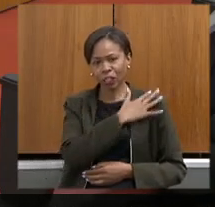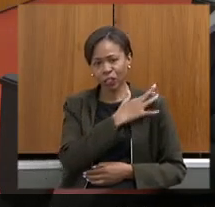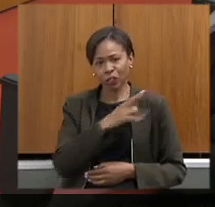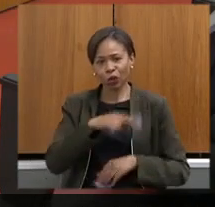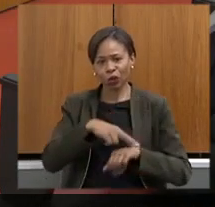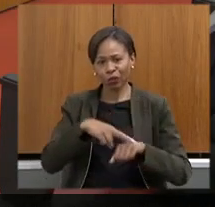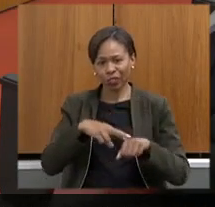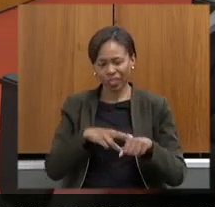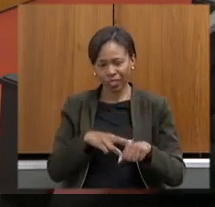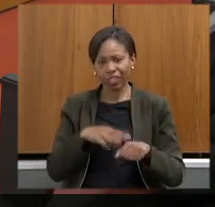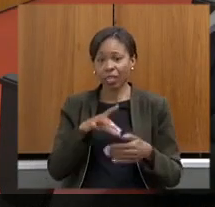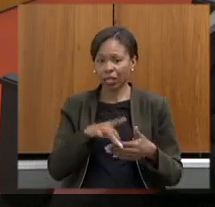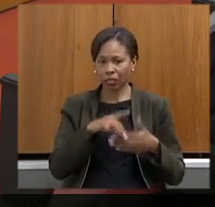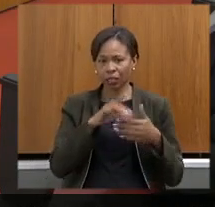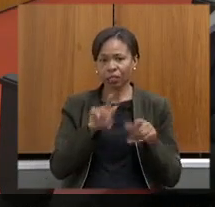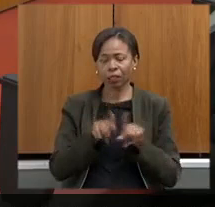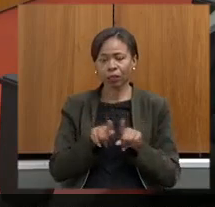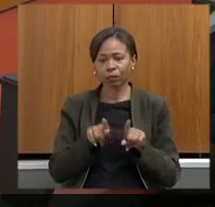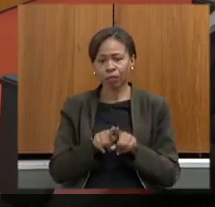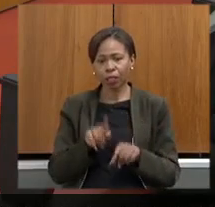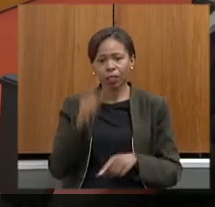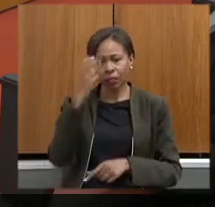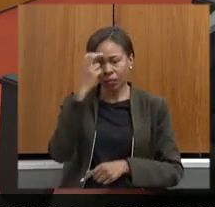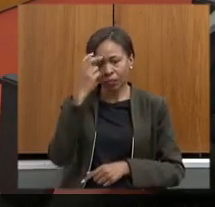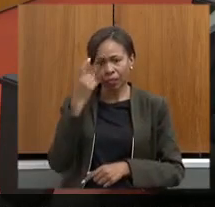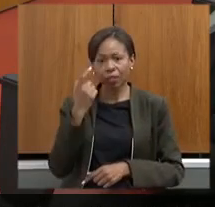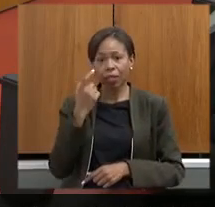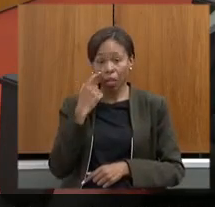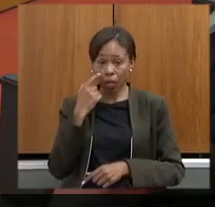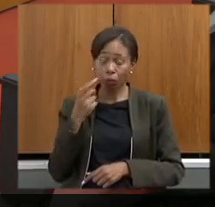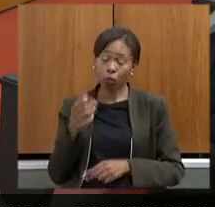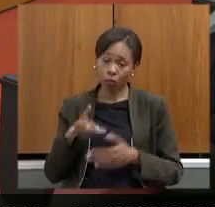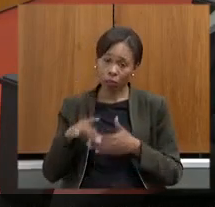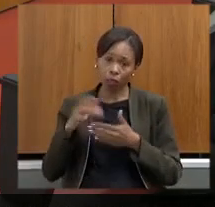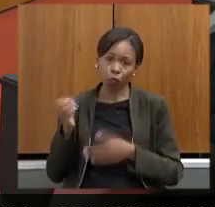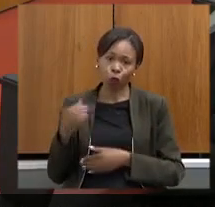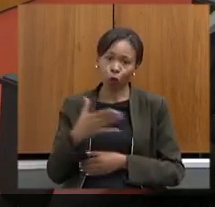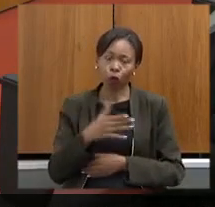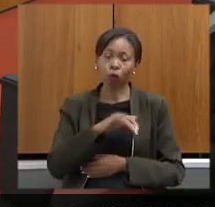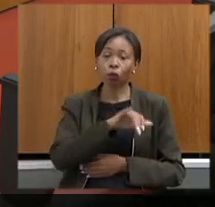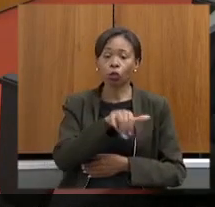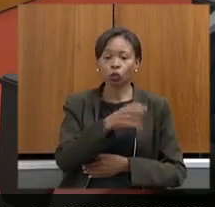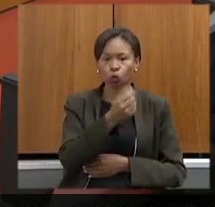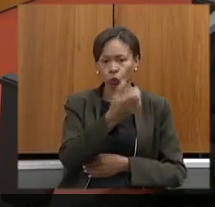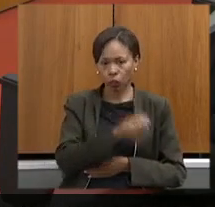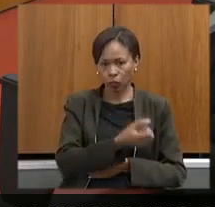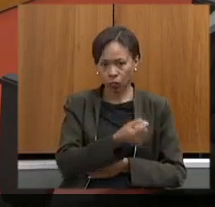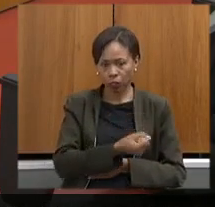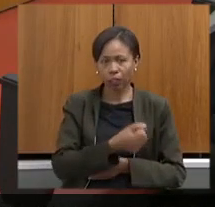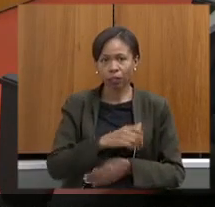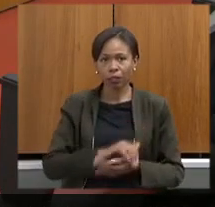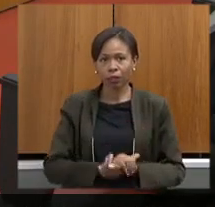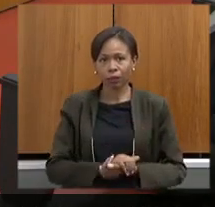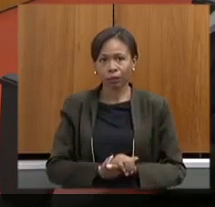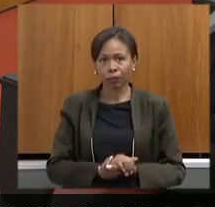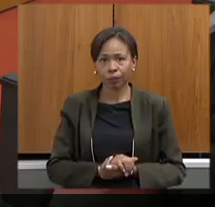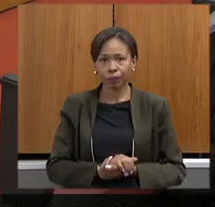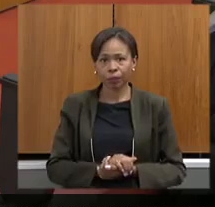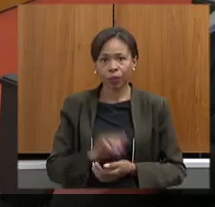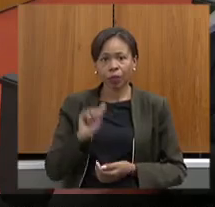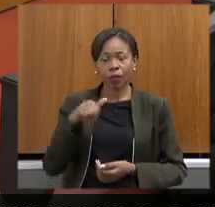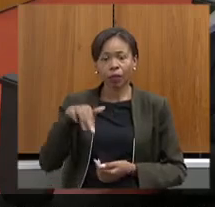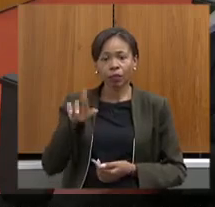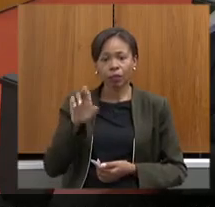nosso Líder bloco também Deputado Zé Guilherme Deputado João Leite de oxigênio obrigado pela presença de